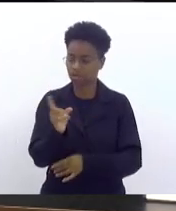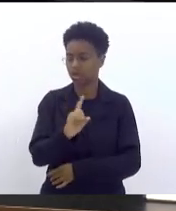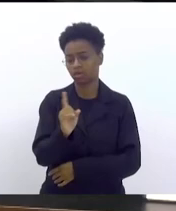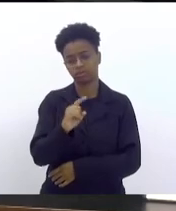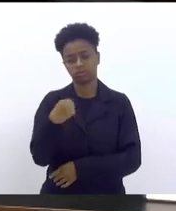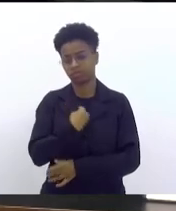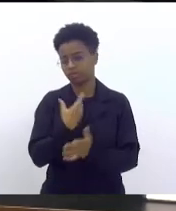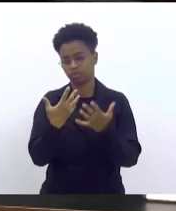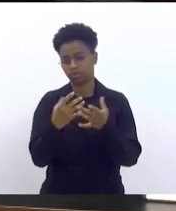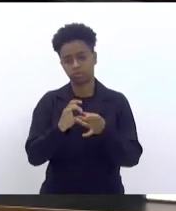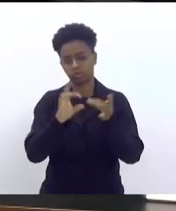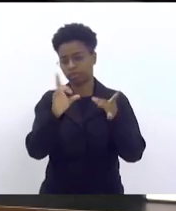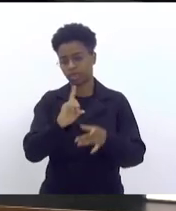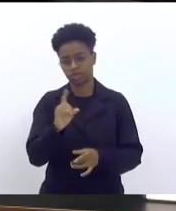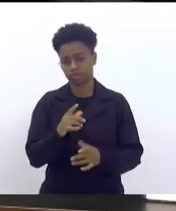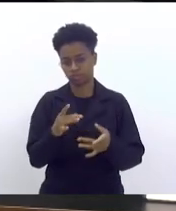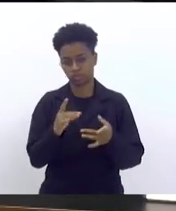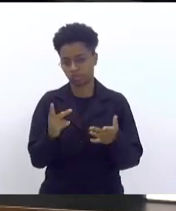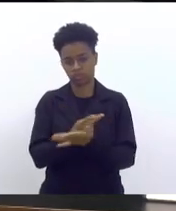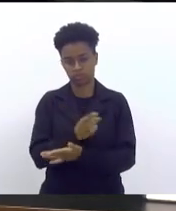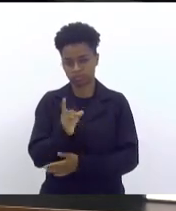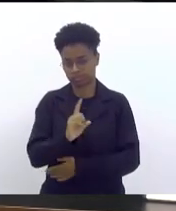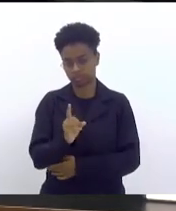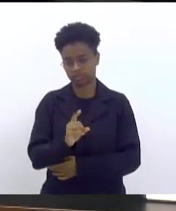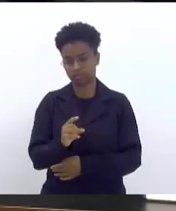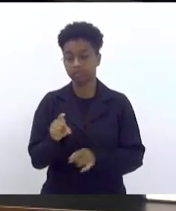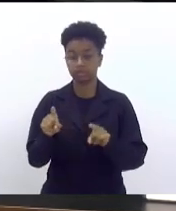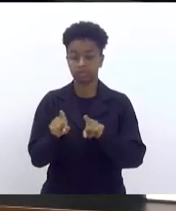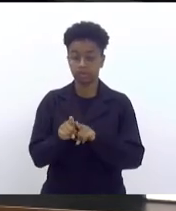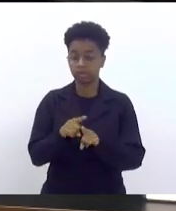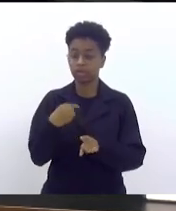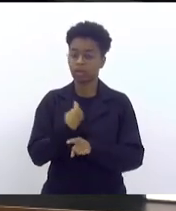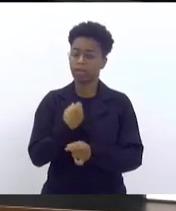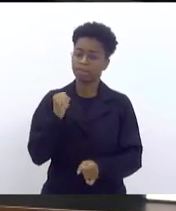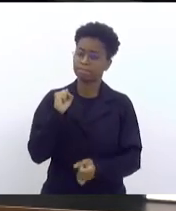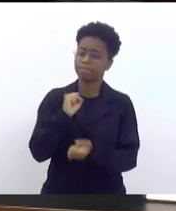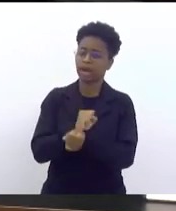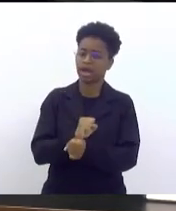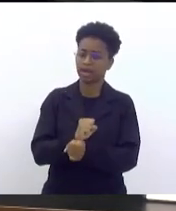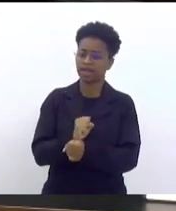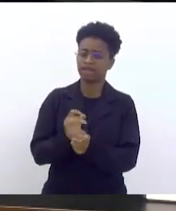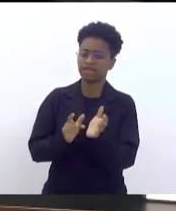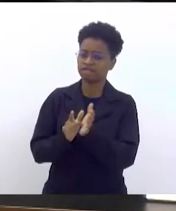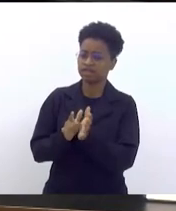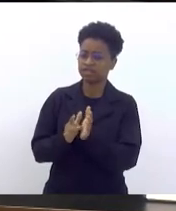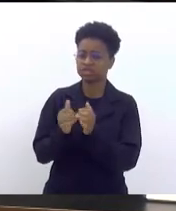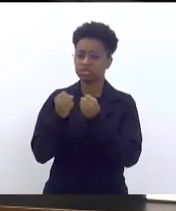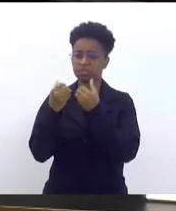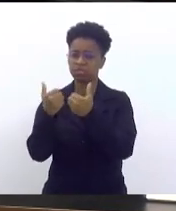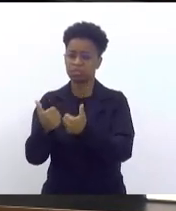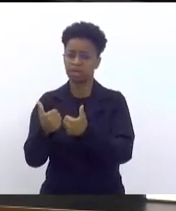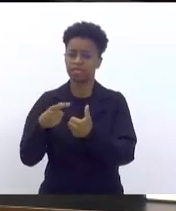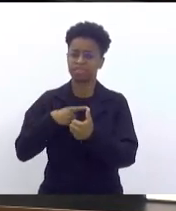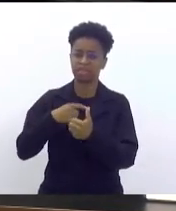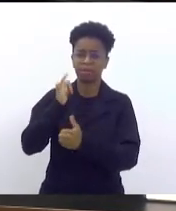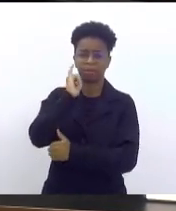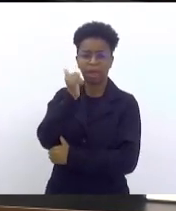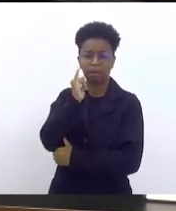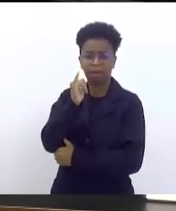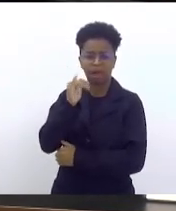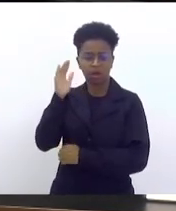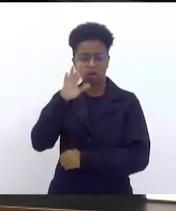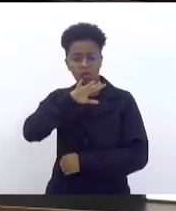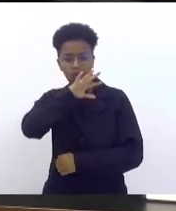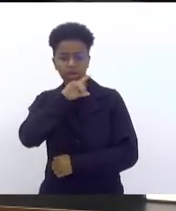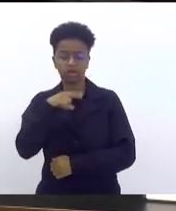vamos deixar isso acontecer nós não vamos e vamos parar de passar pano nessa retórica nessa narrativa maldita e